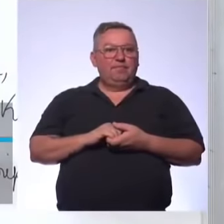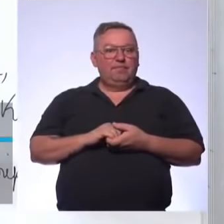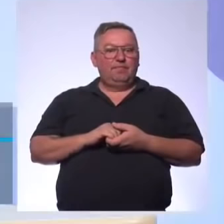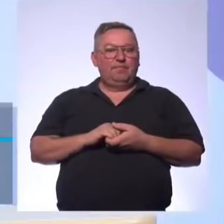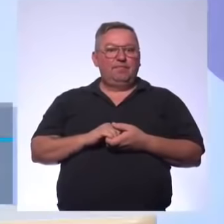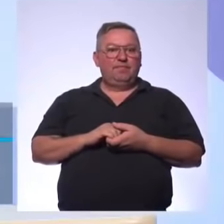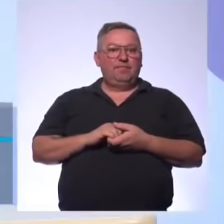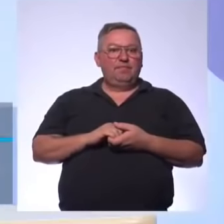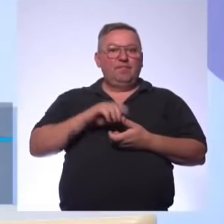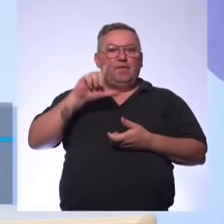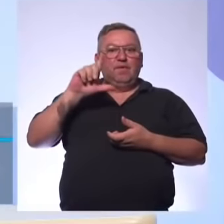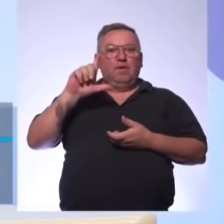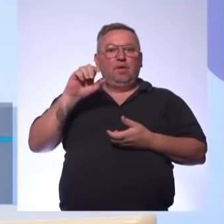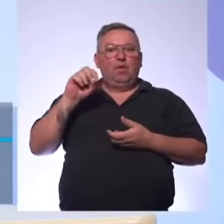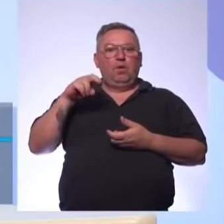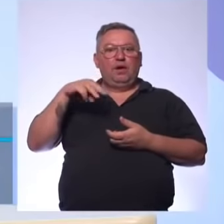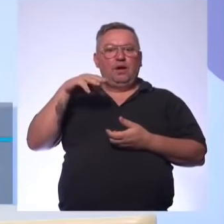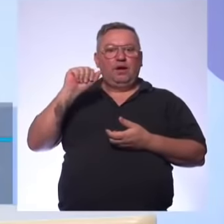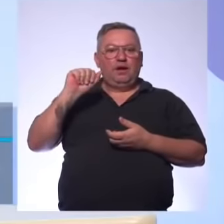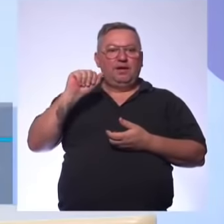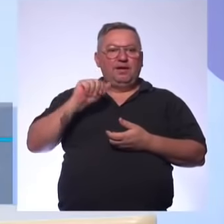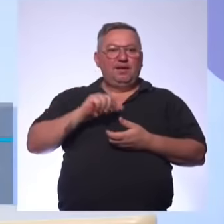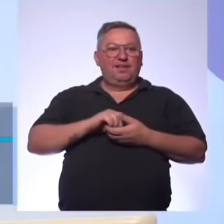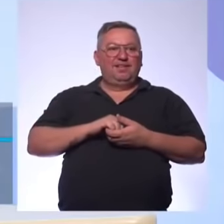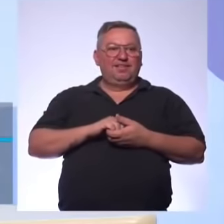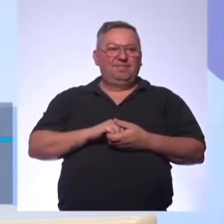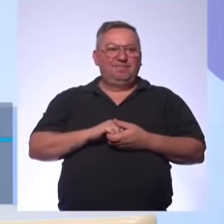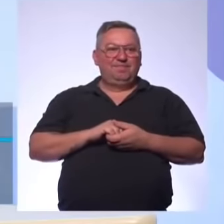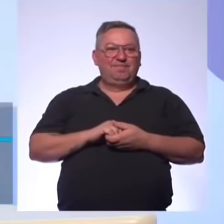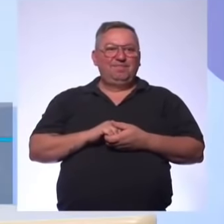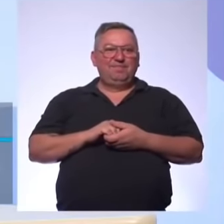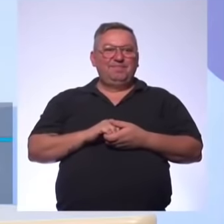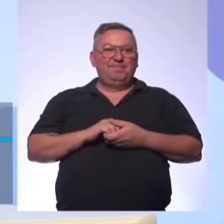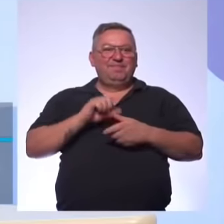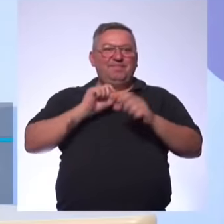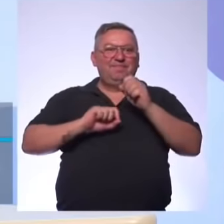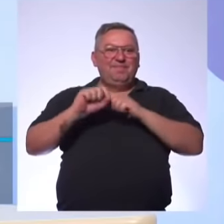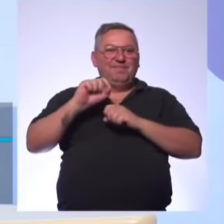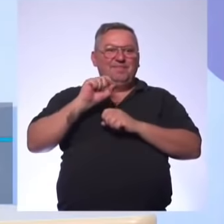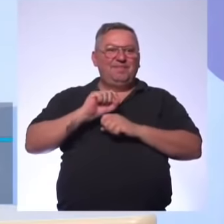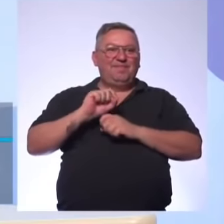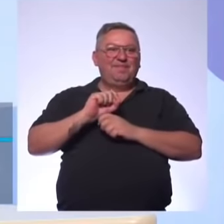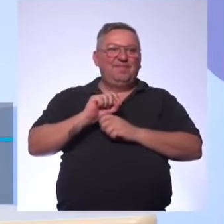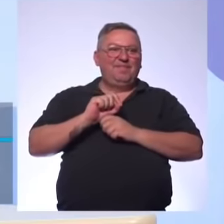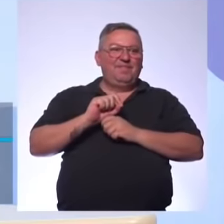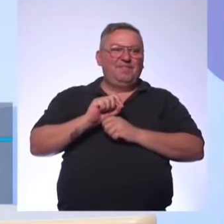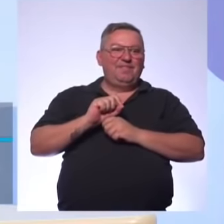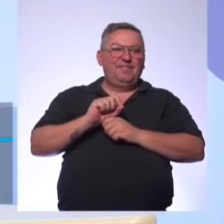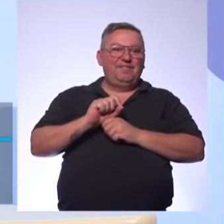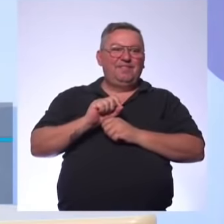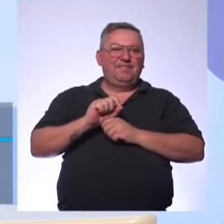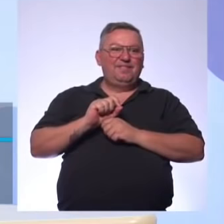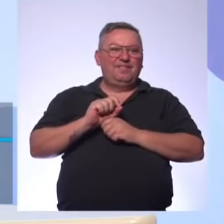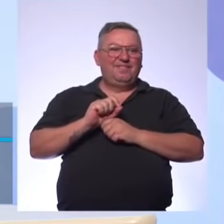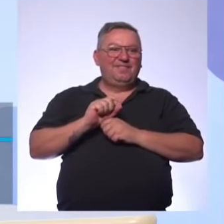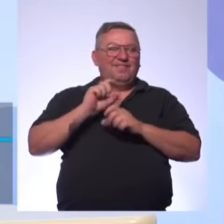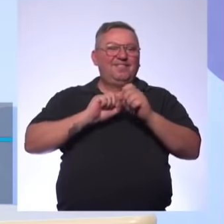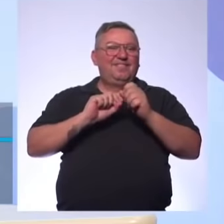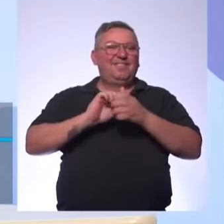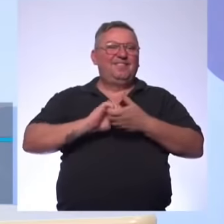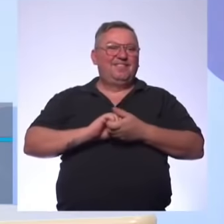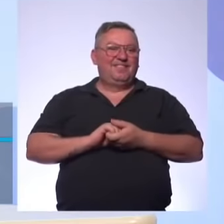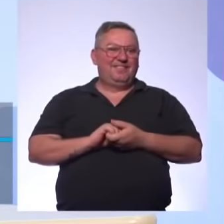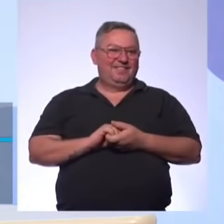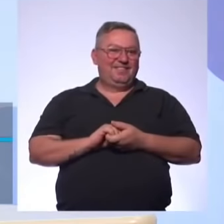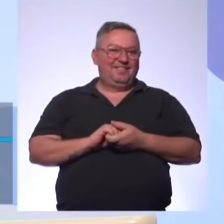AD vamos lá a Lorena Aí Lorena a Lorena disse its rarity trade And labour and Rivers